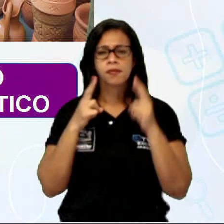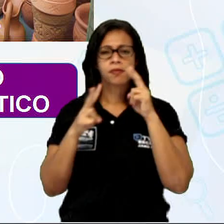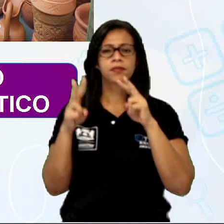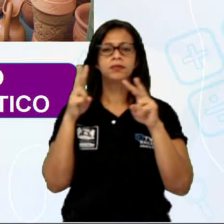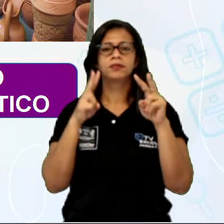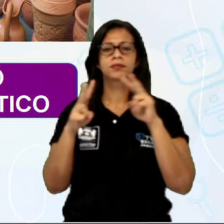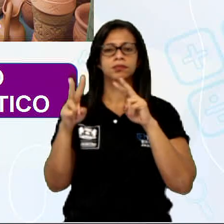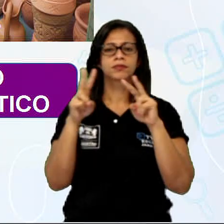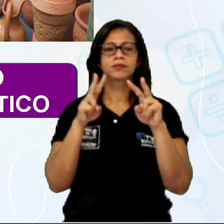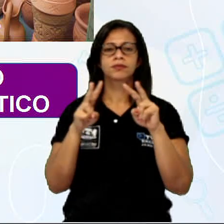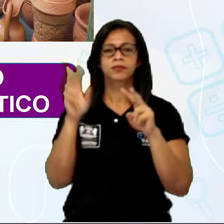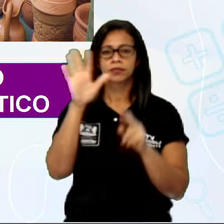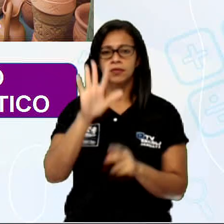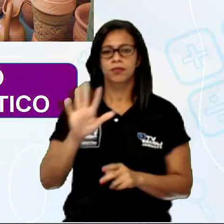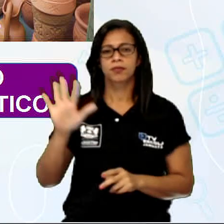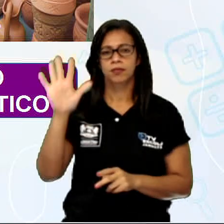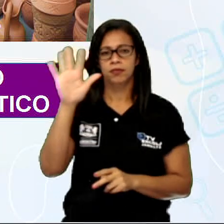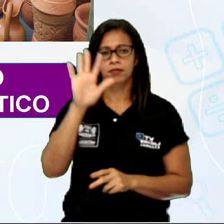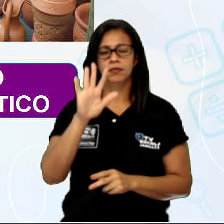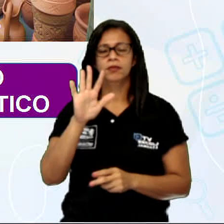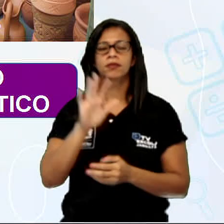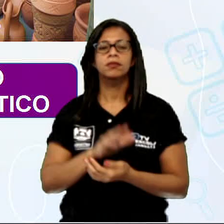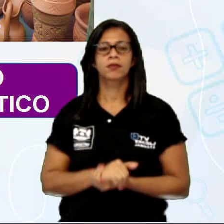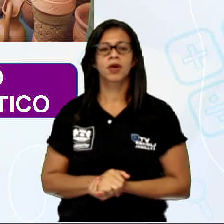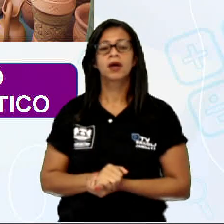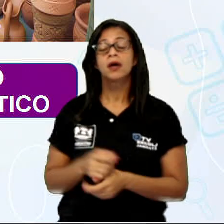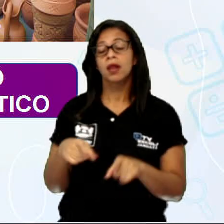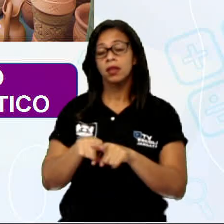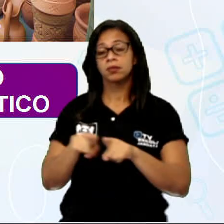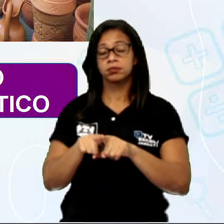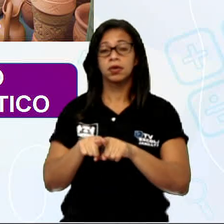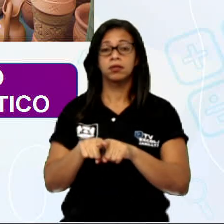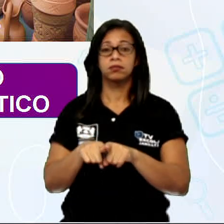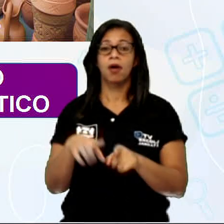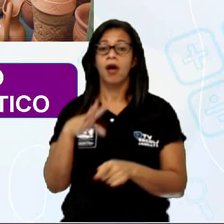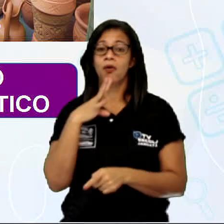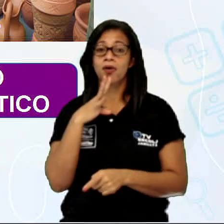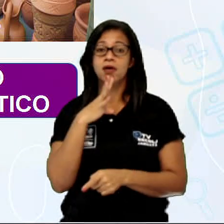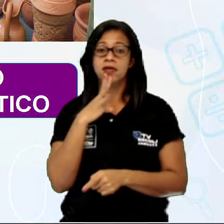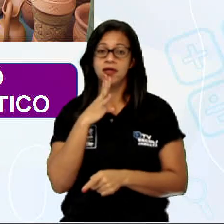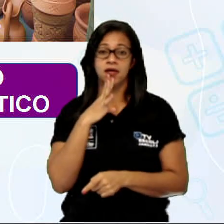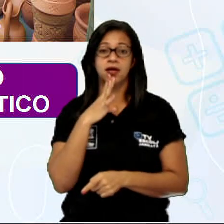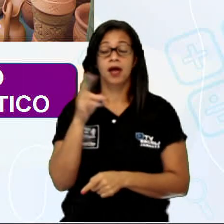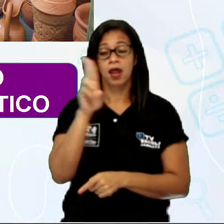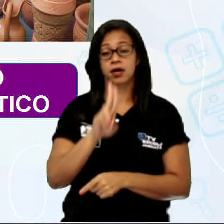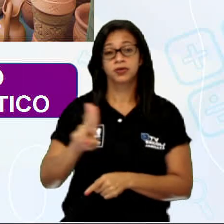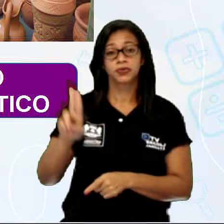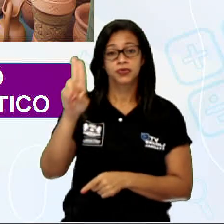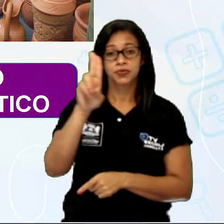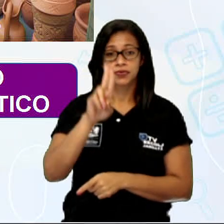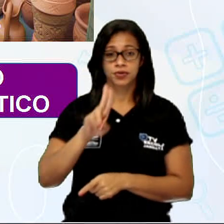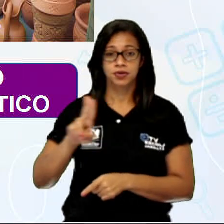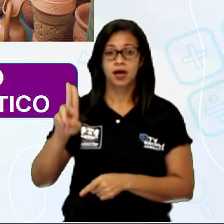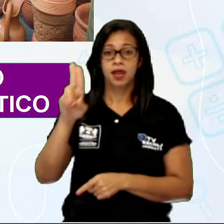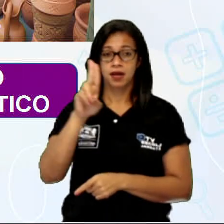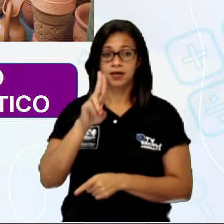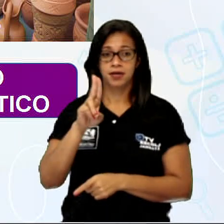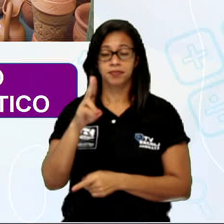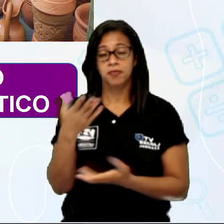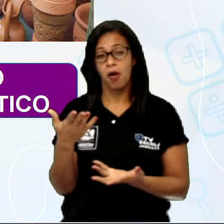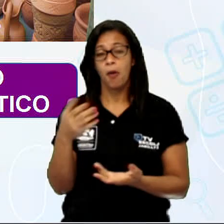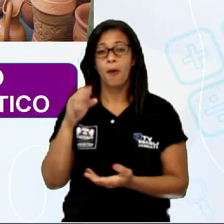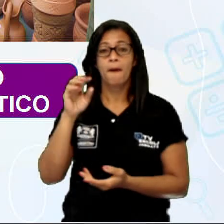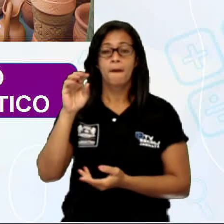encontrada dessa forma, é bem utilizada também, bem conhecida por nós. Ela também recebe o nome de barro, nós conhecemos como